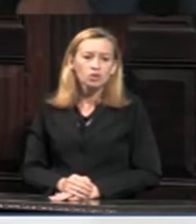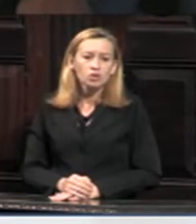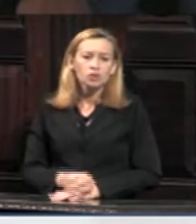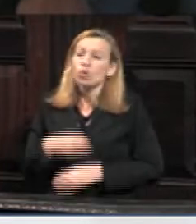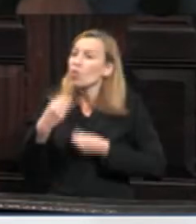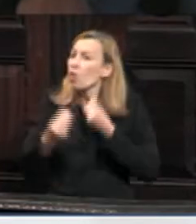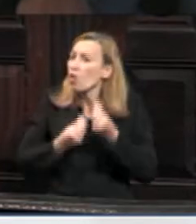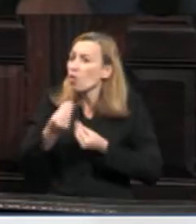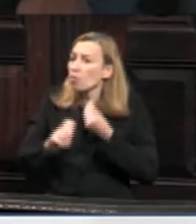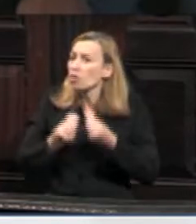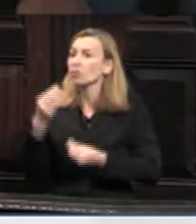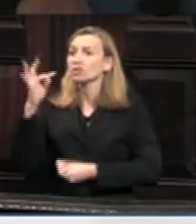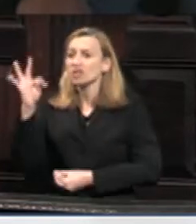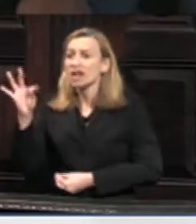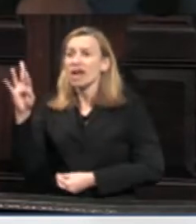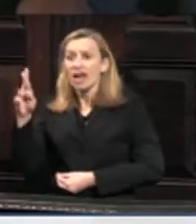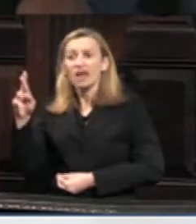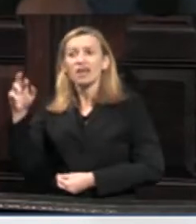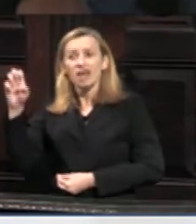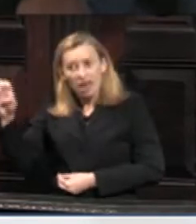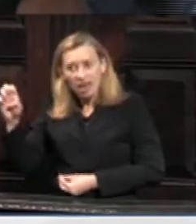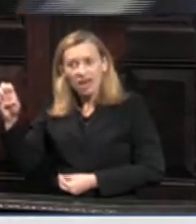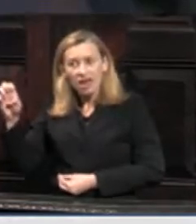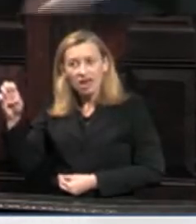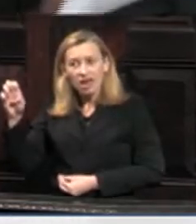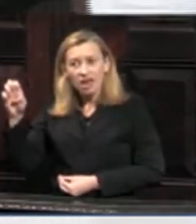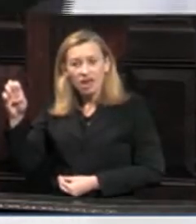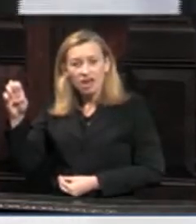TRE. Como o TRE.